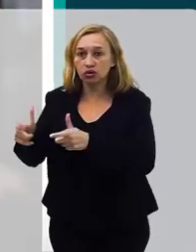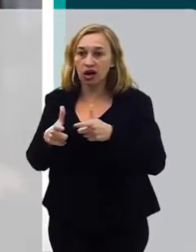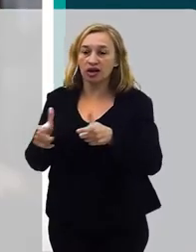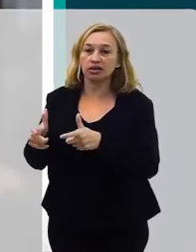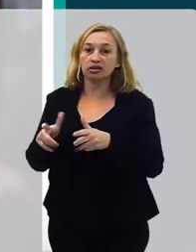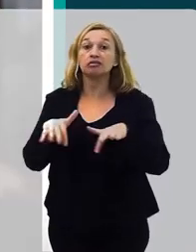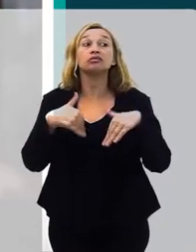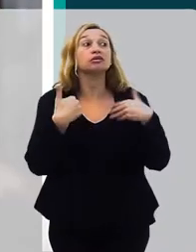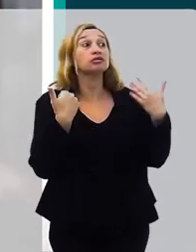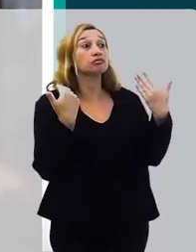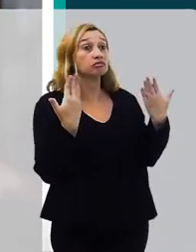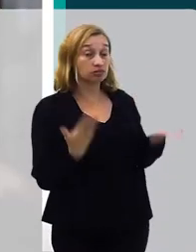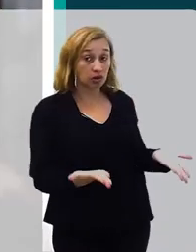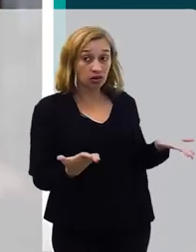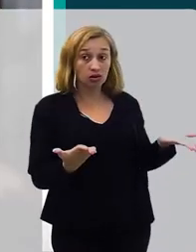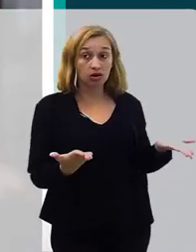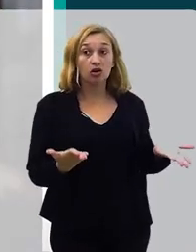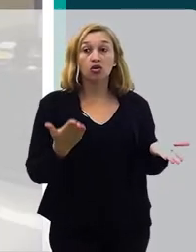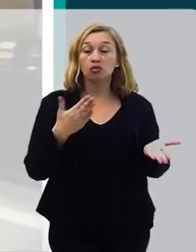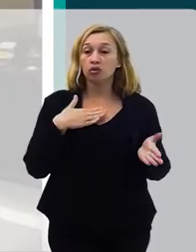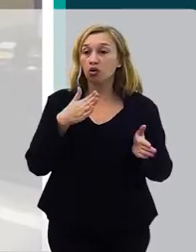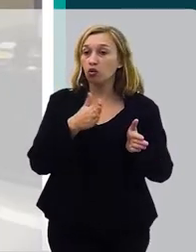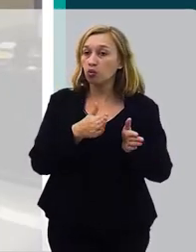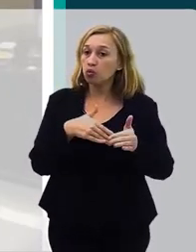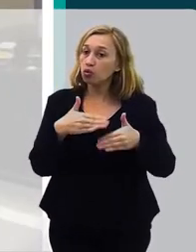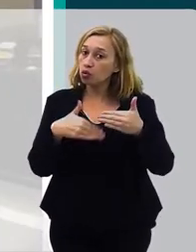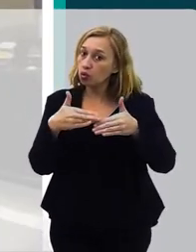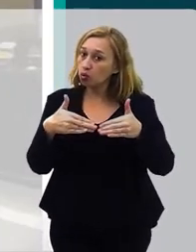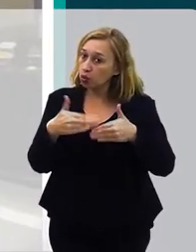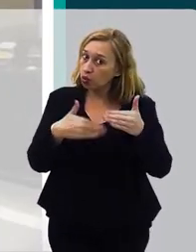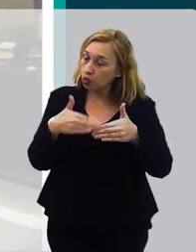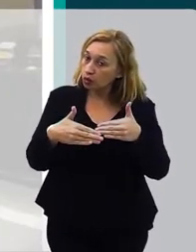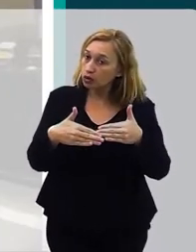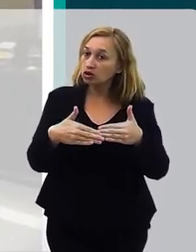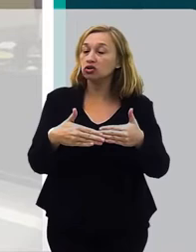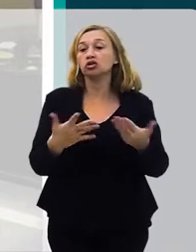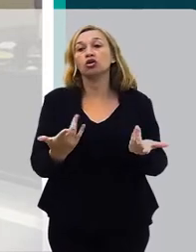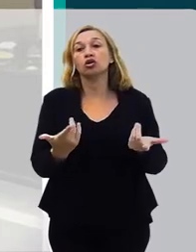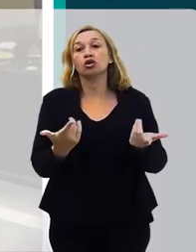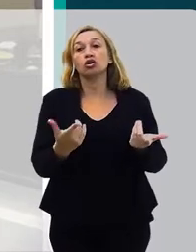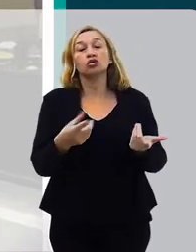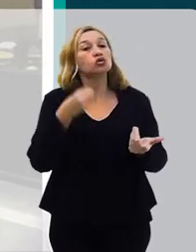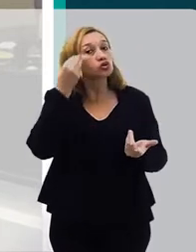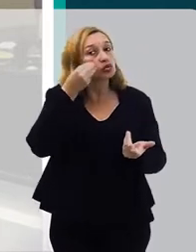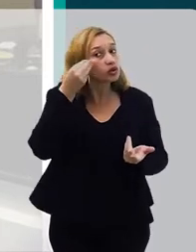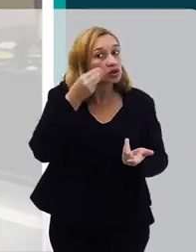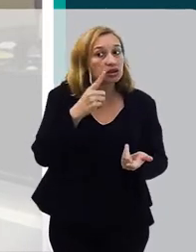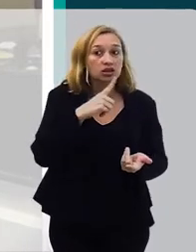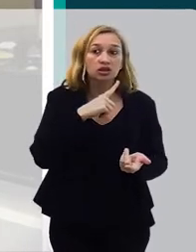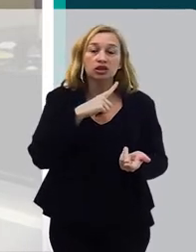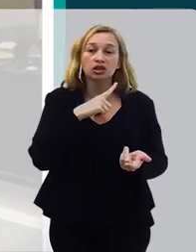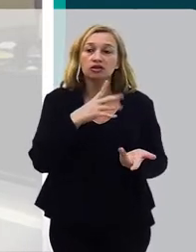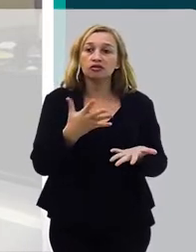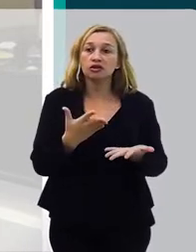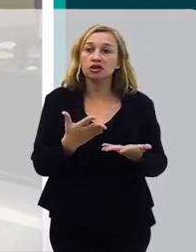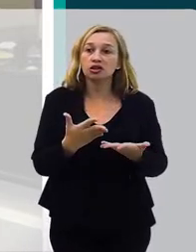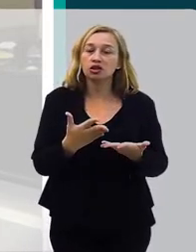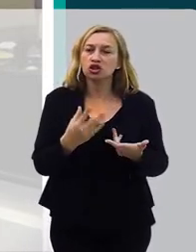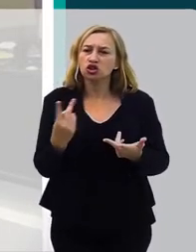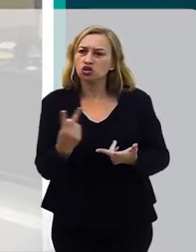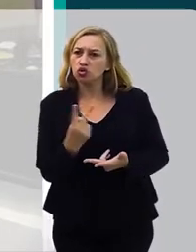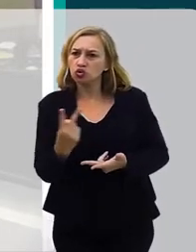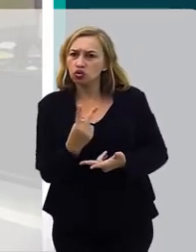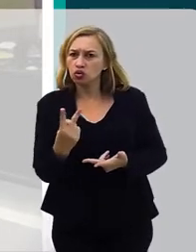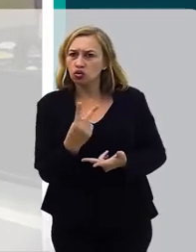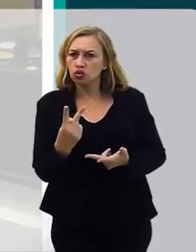entidades. Então, o meu processo, né, foi um processo onde eu experimentei as